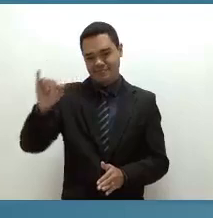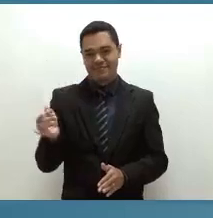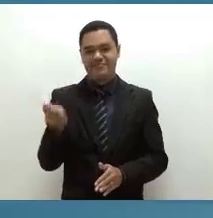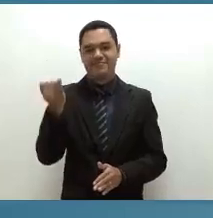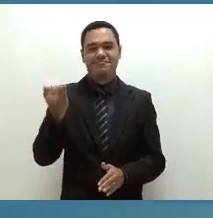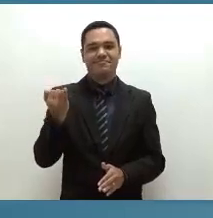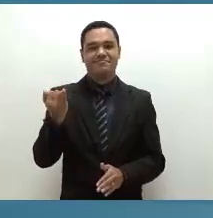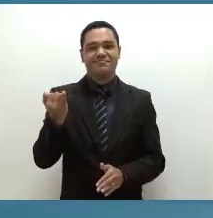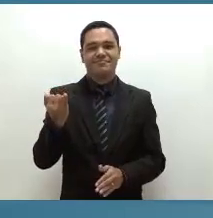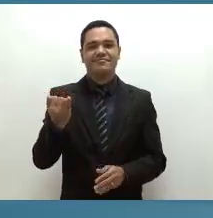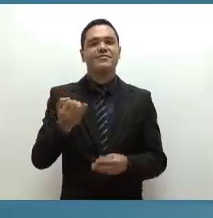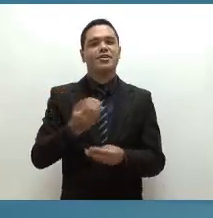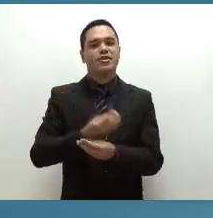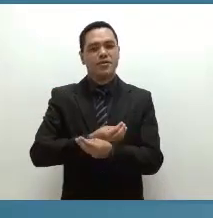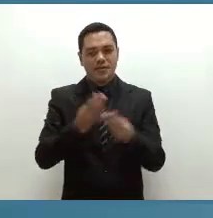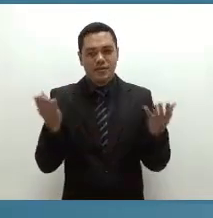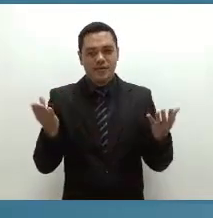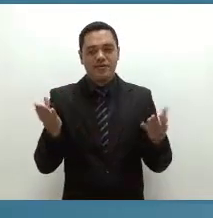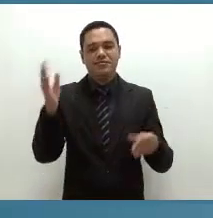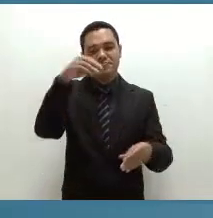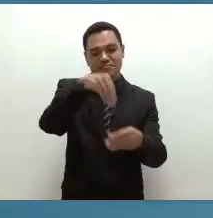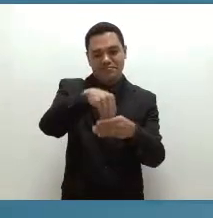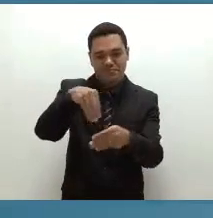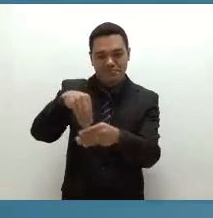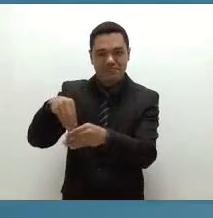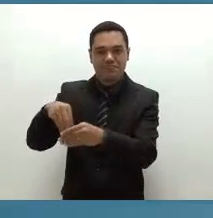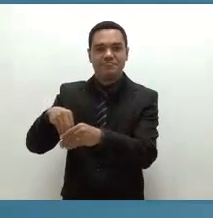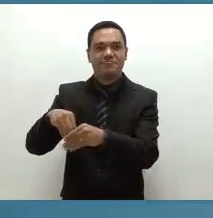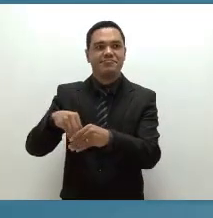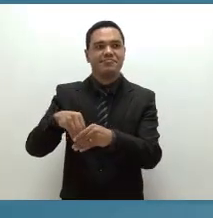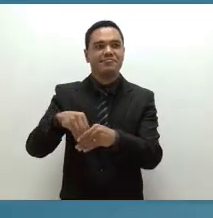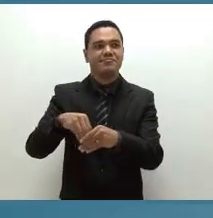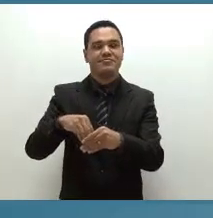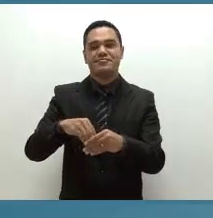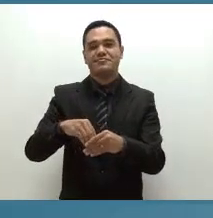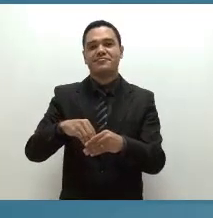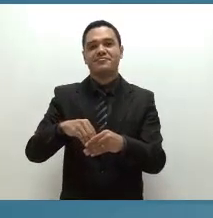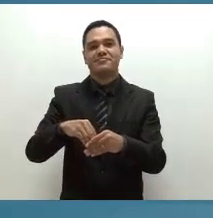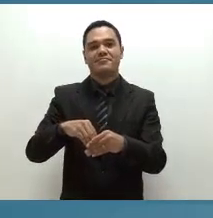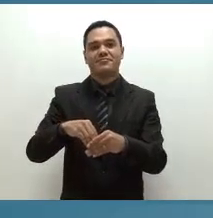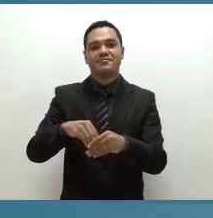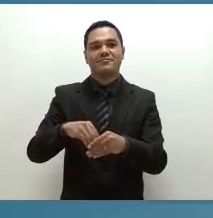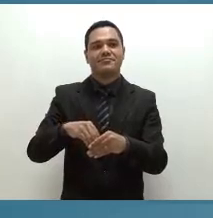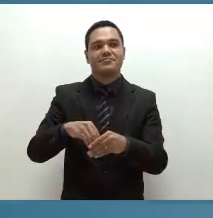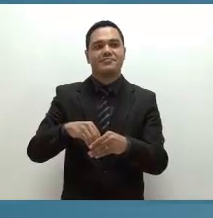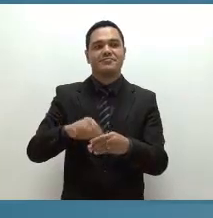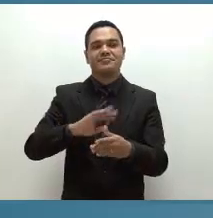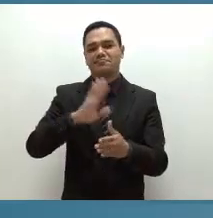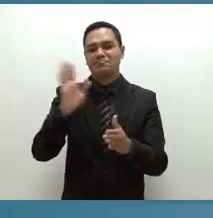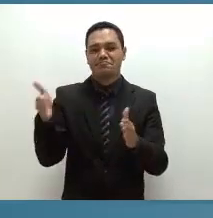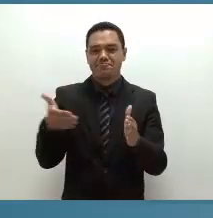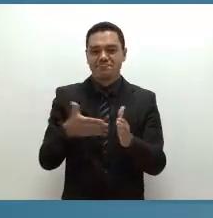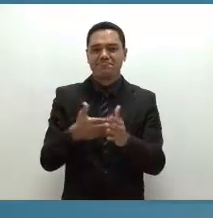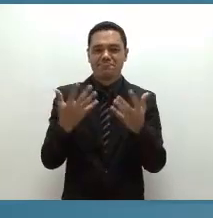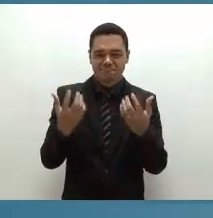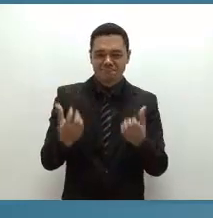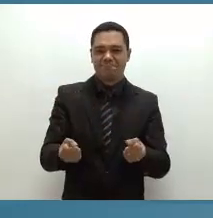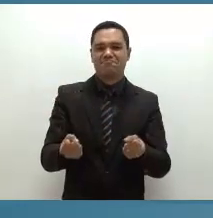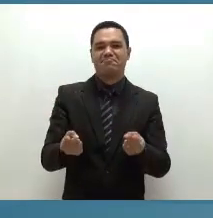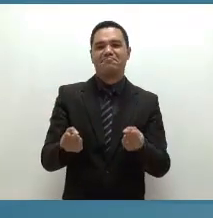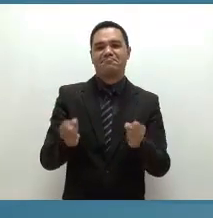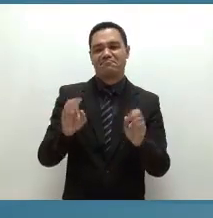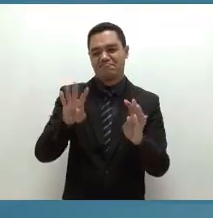proponho que a eleição do desembargador José Roberto Pinheiro Maia Becerra Júnior seja por